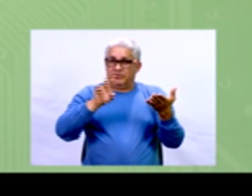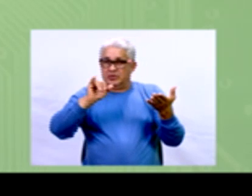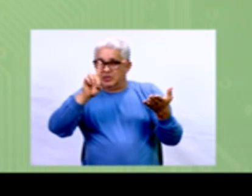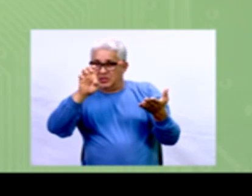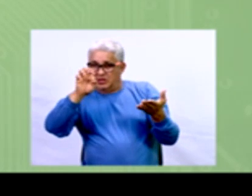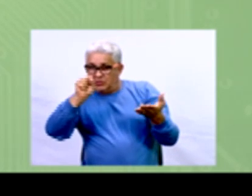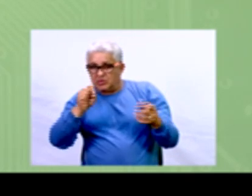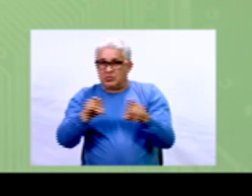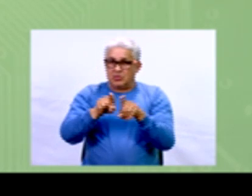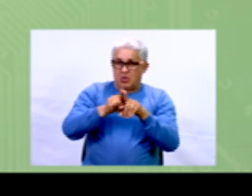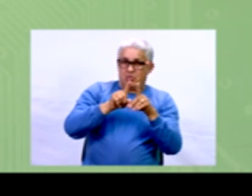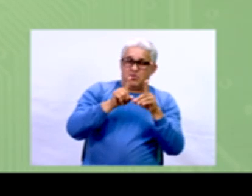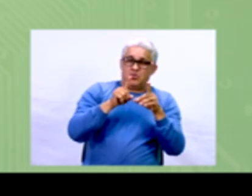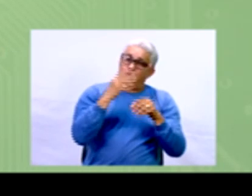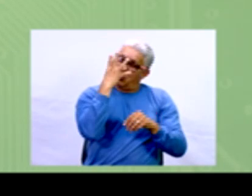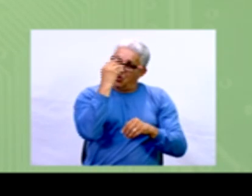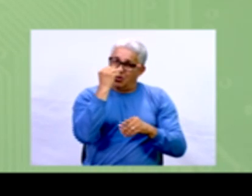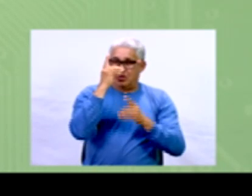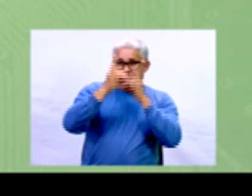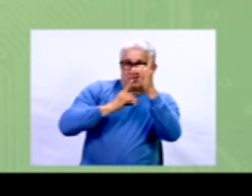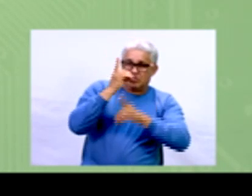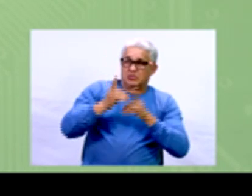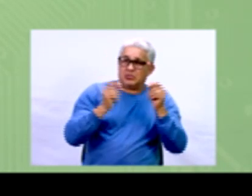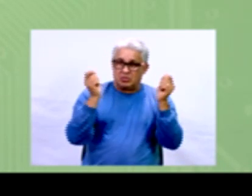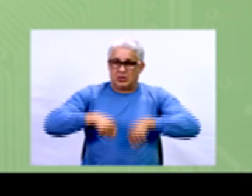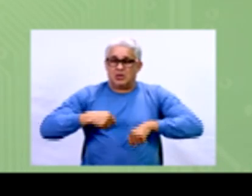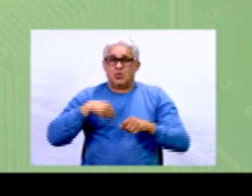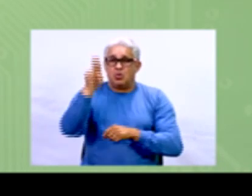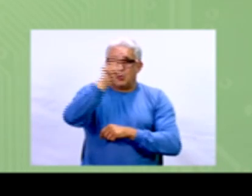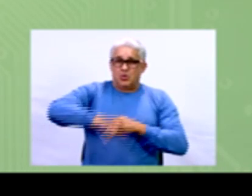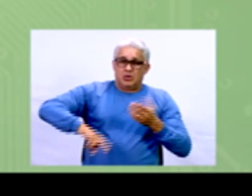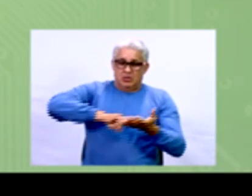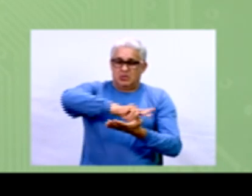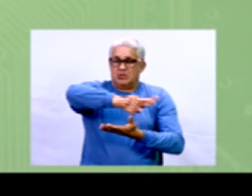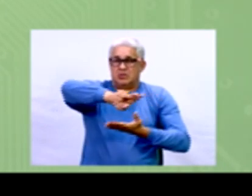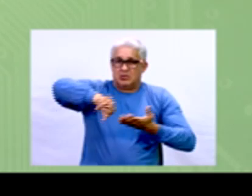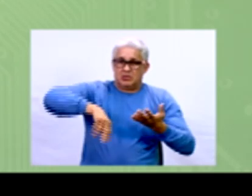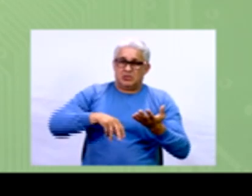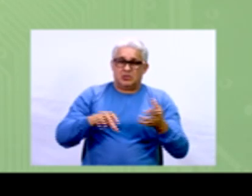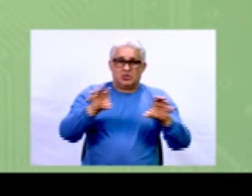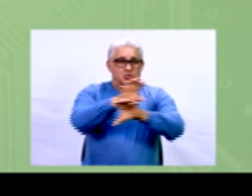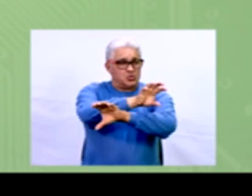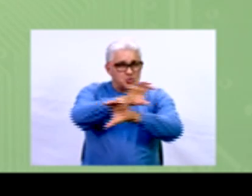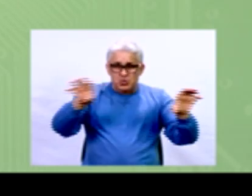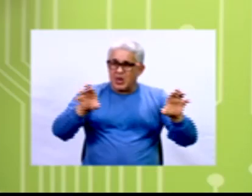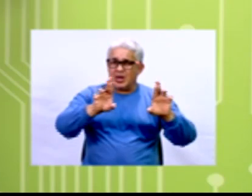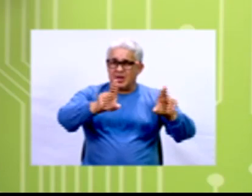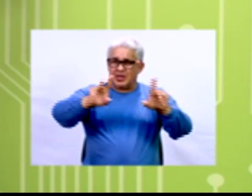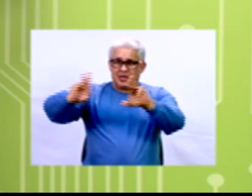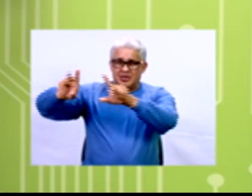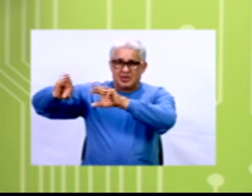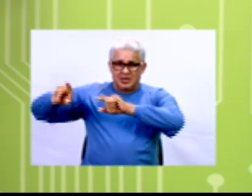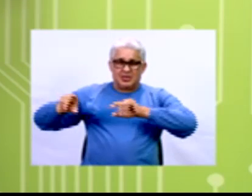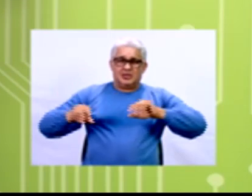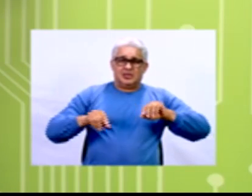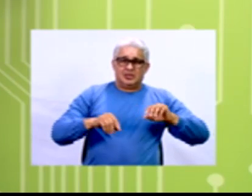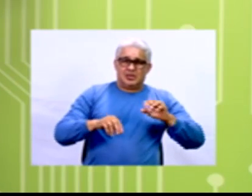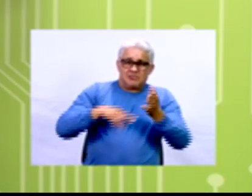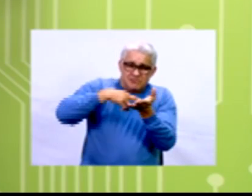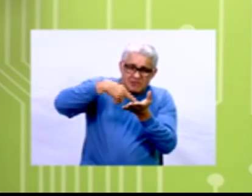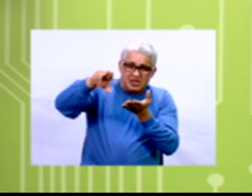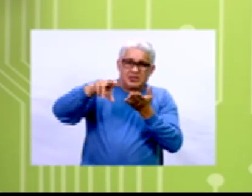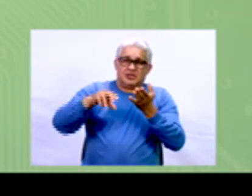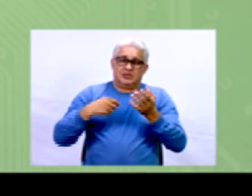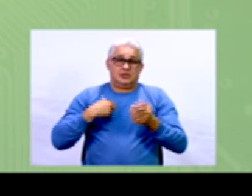Então, é a forma de eu me comunicar utilizando vários meios, várias formas de transmitir a mensagem que eu quero. Então,